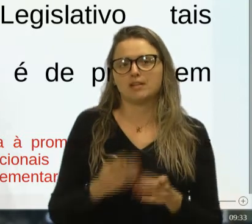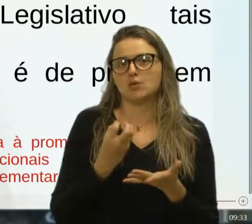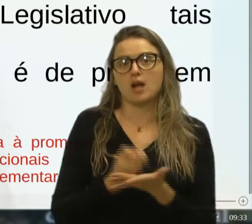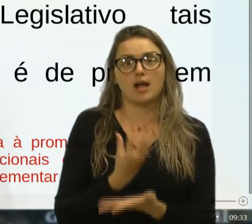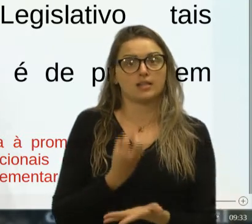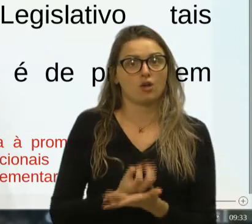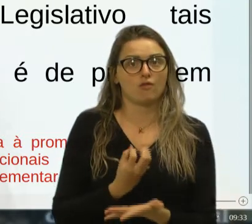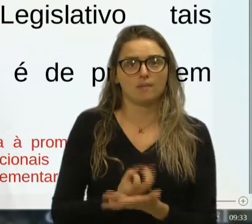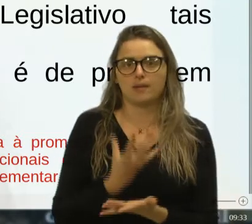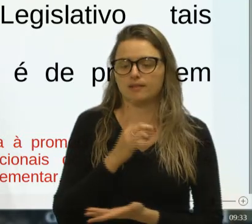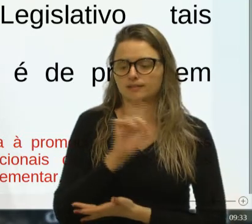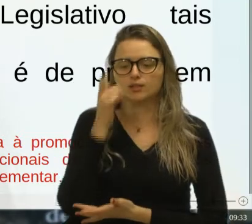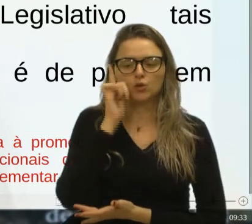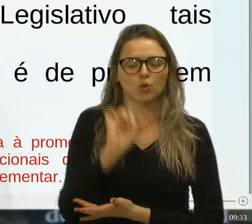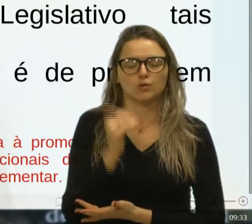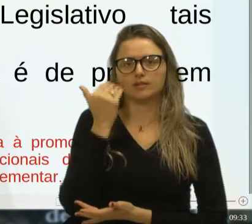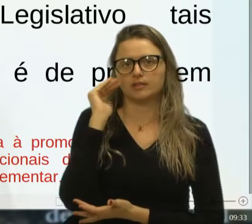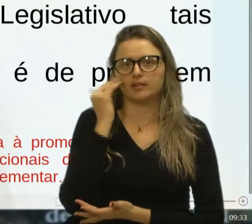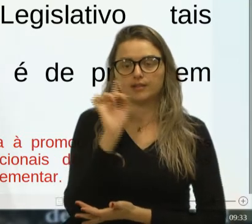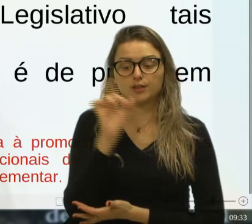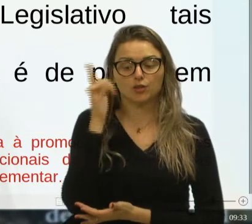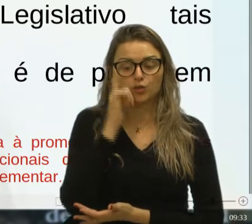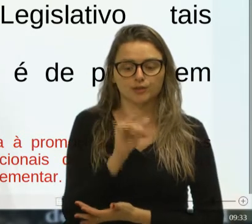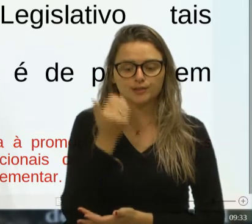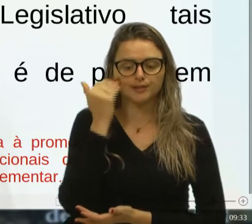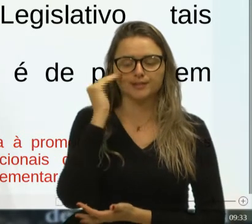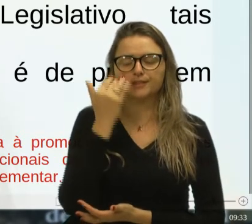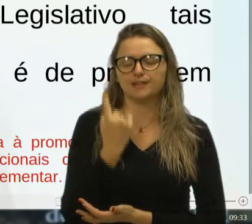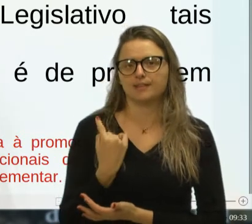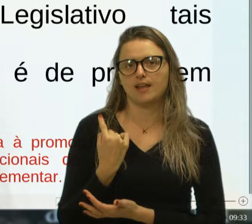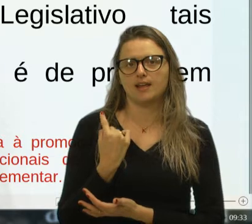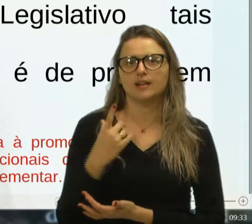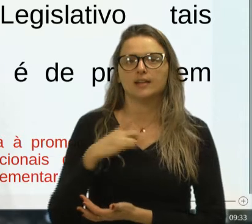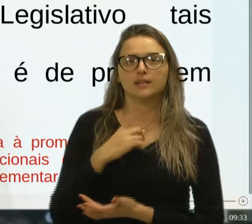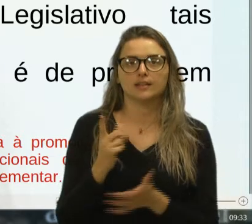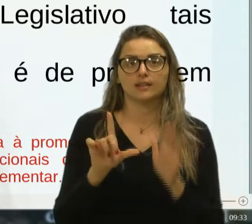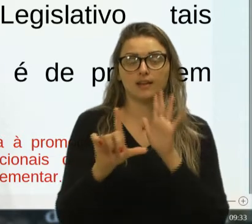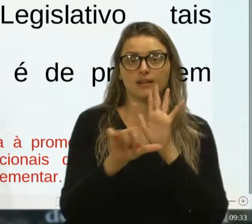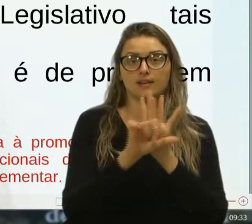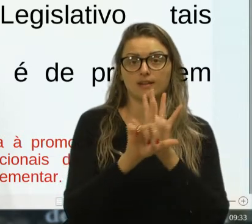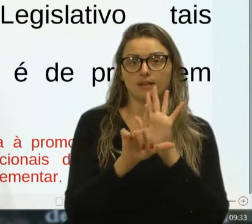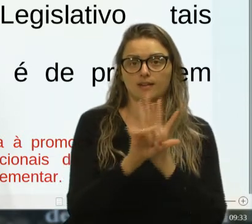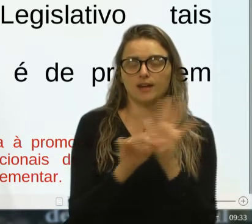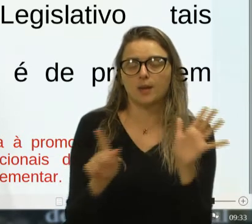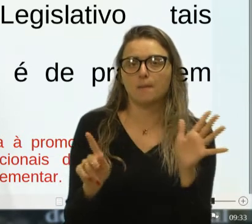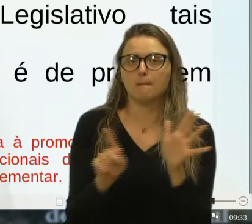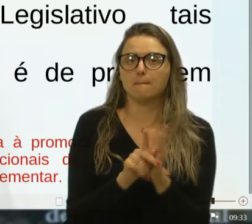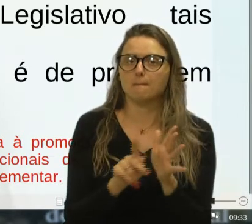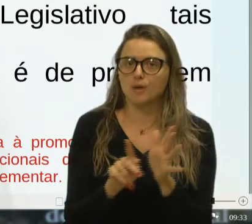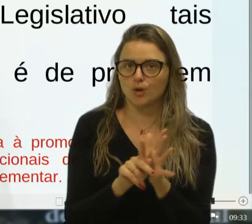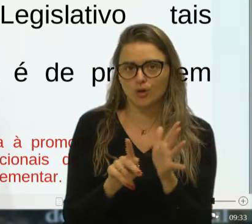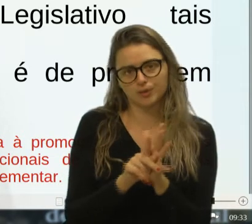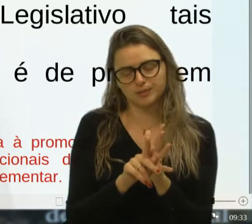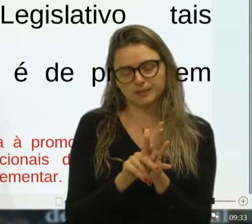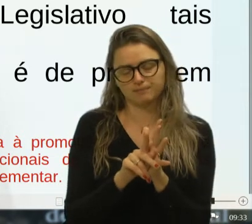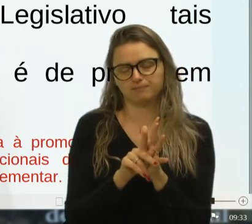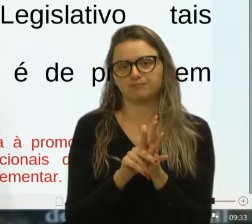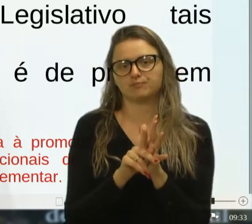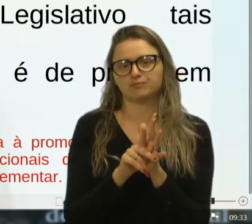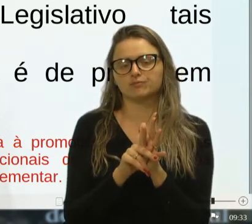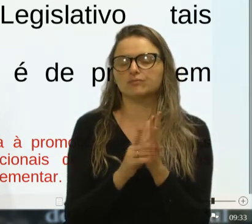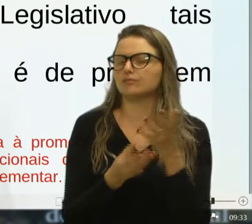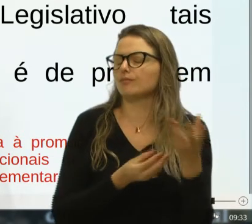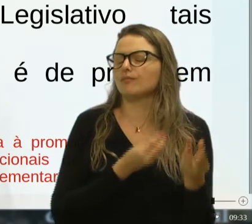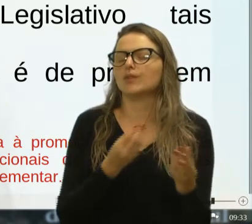consegui entender, né? Não consegui entender que está ali, legislação específica, né? Como